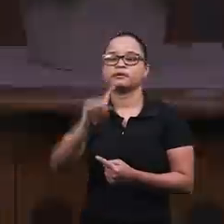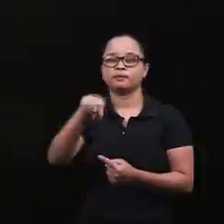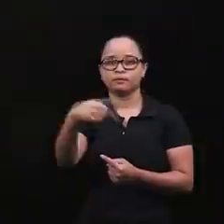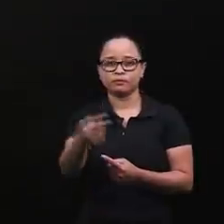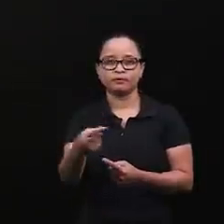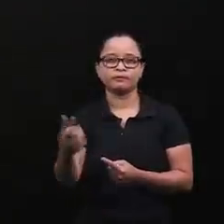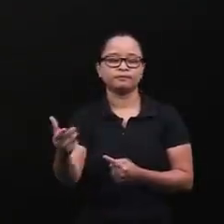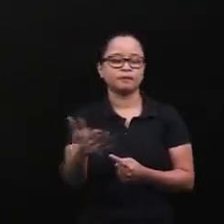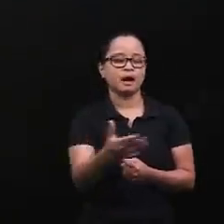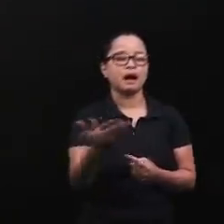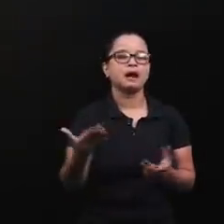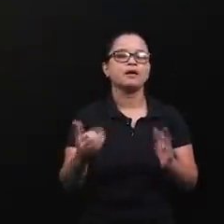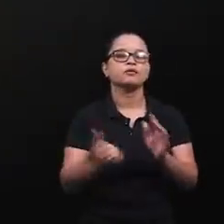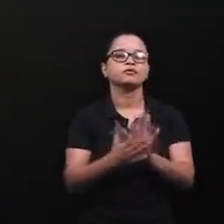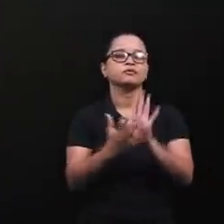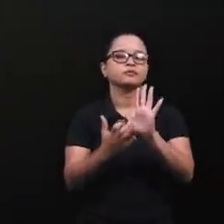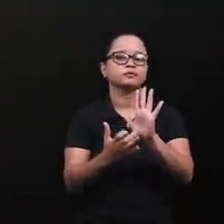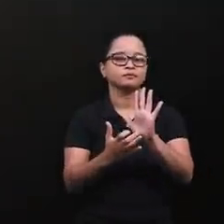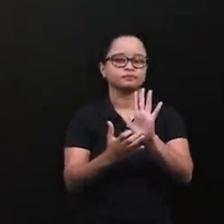período